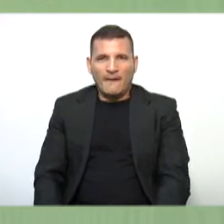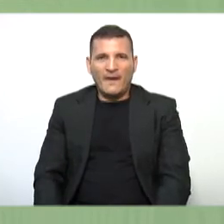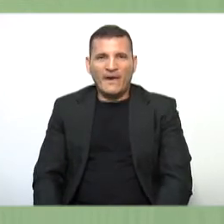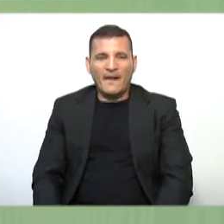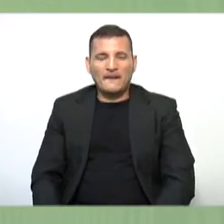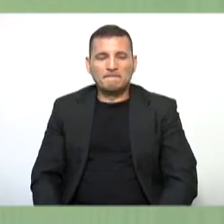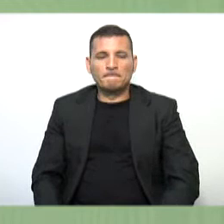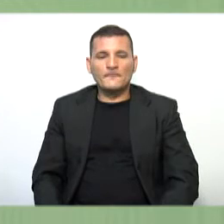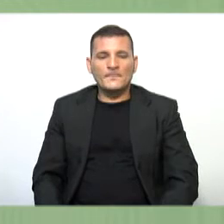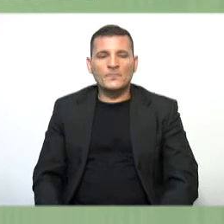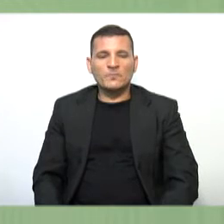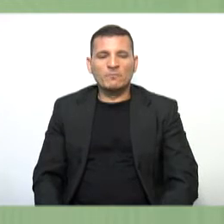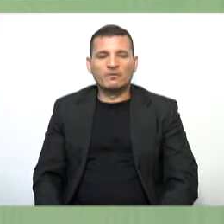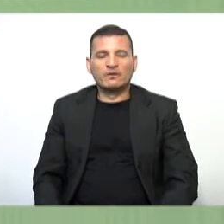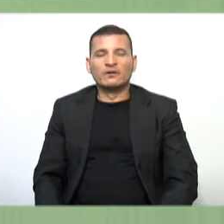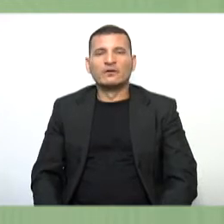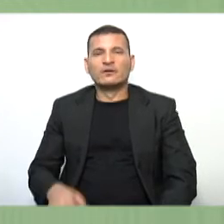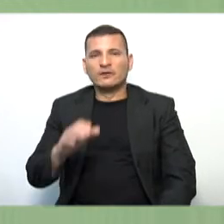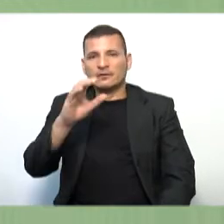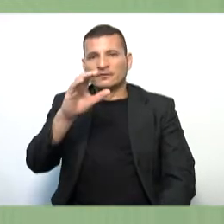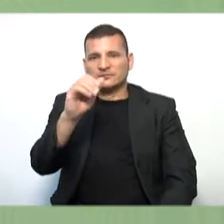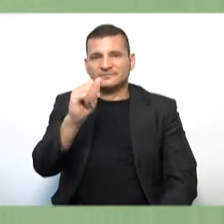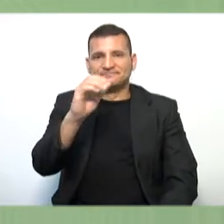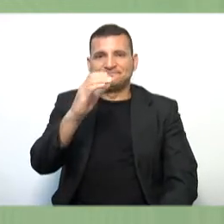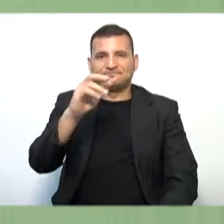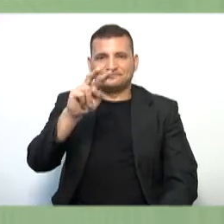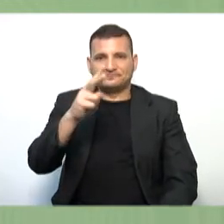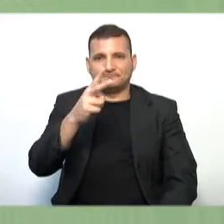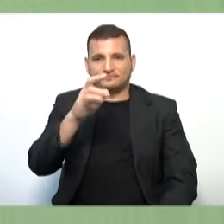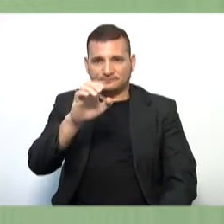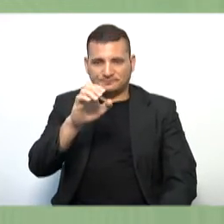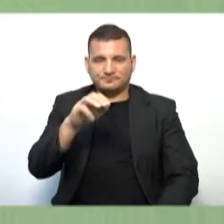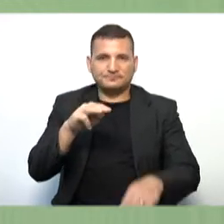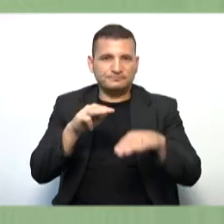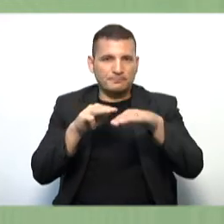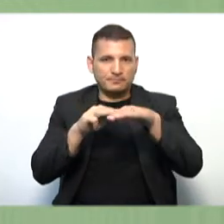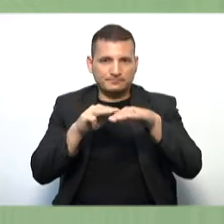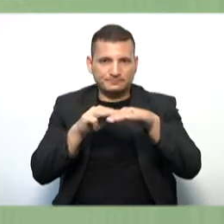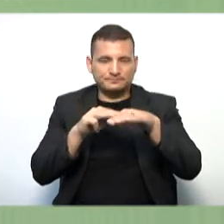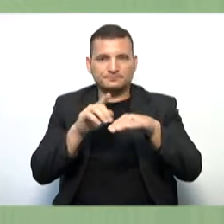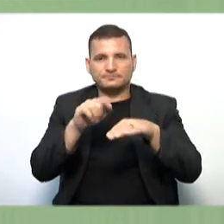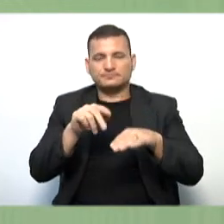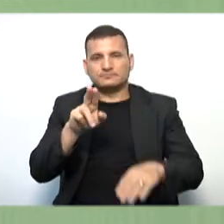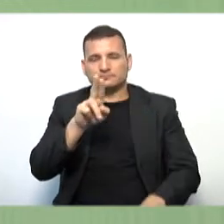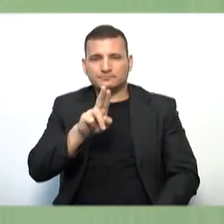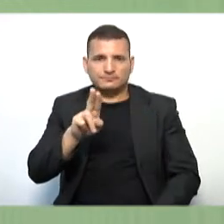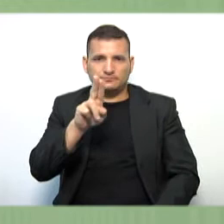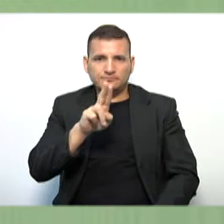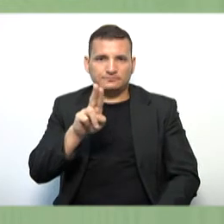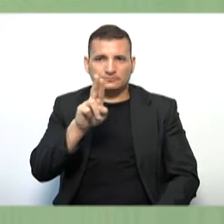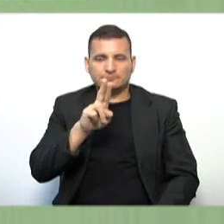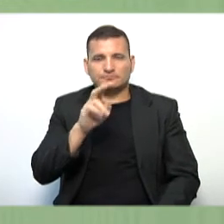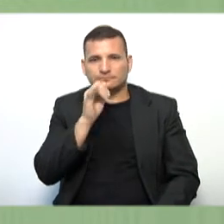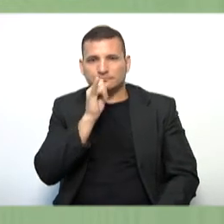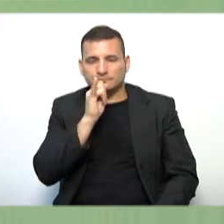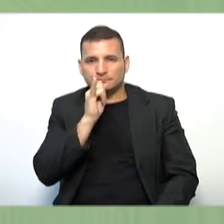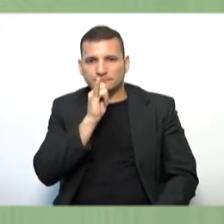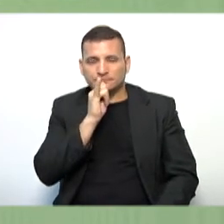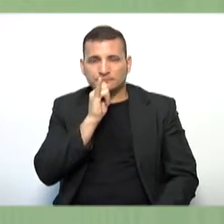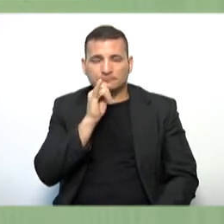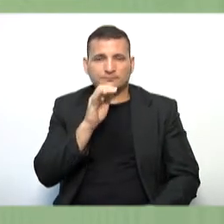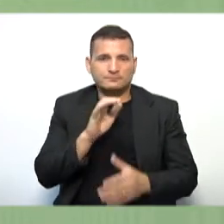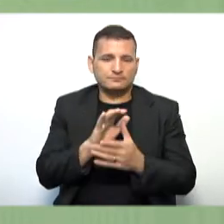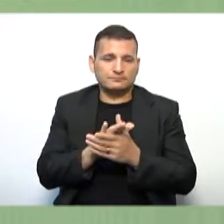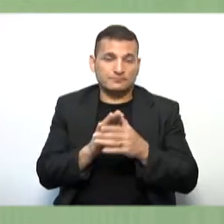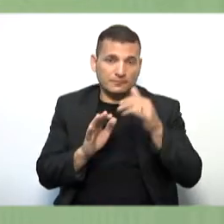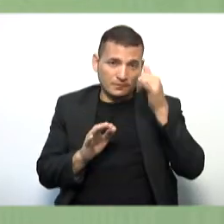kilobytes. As memórias cache, né, que é a memória utilizada, por exemplo, para a gente